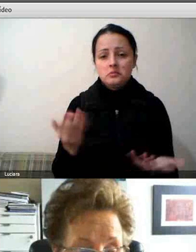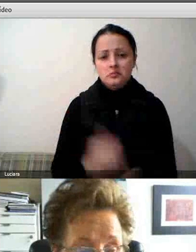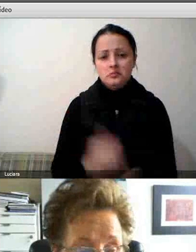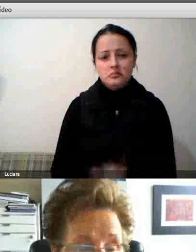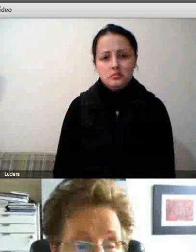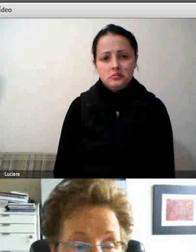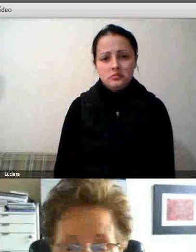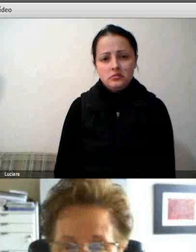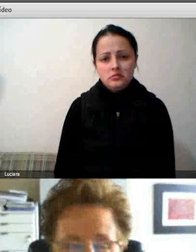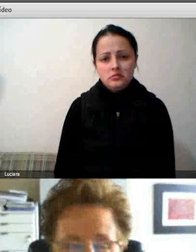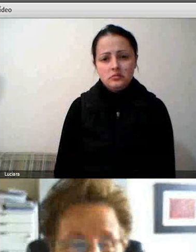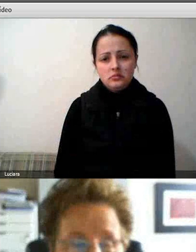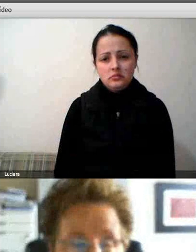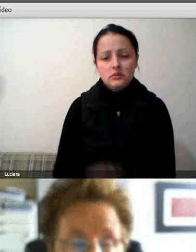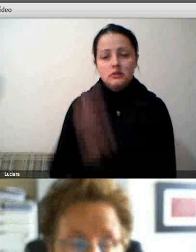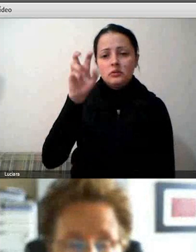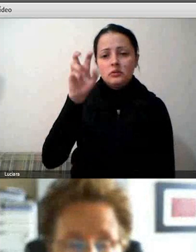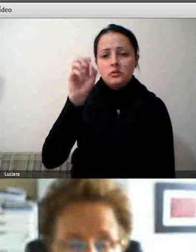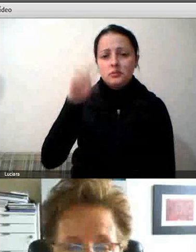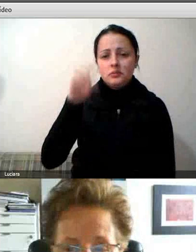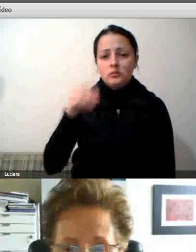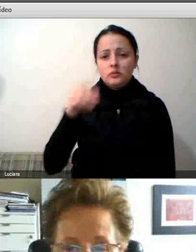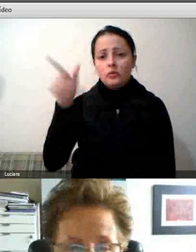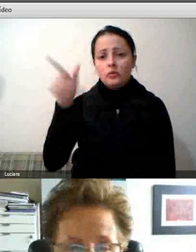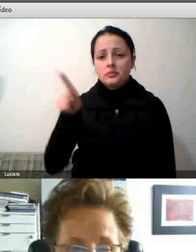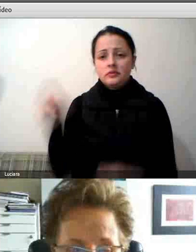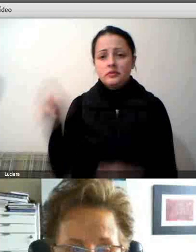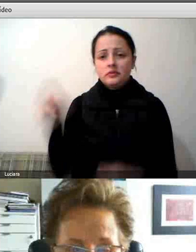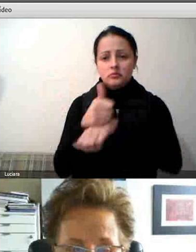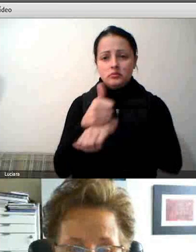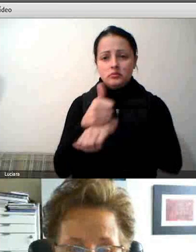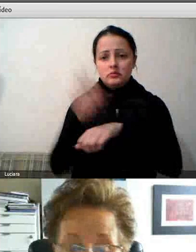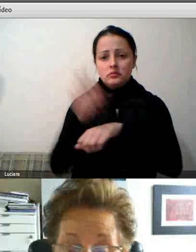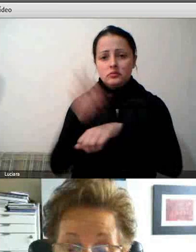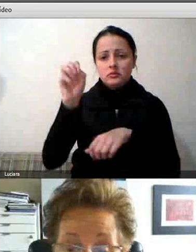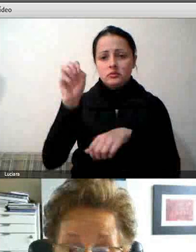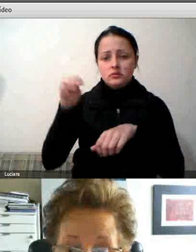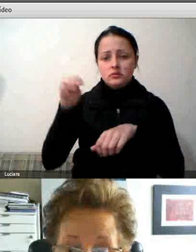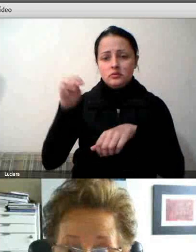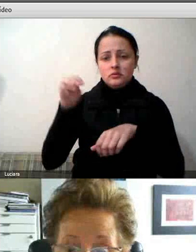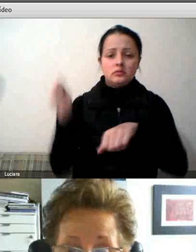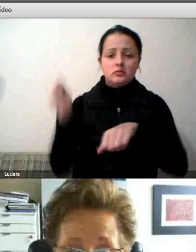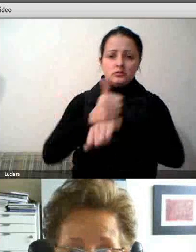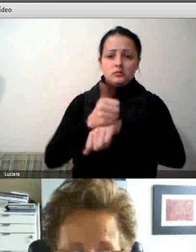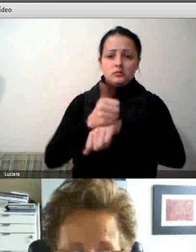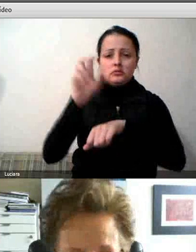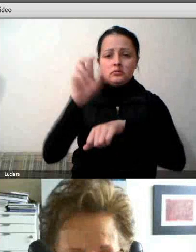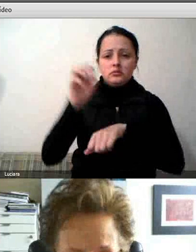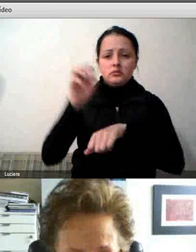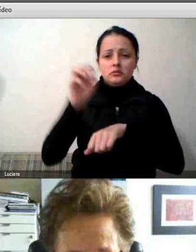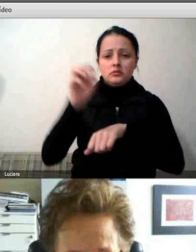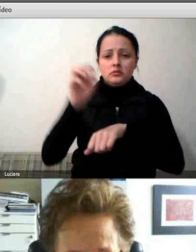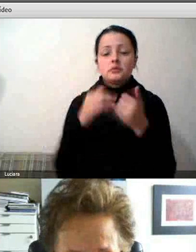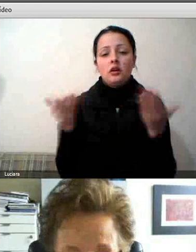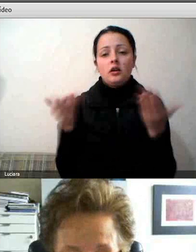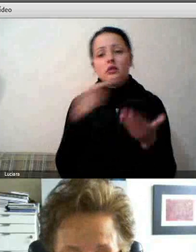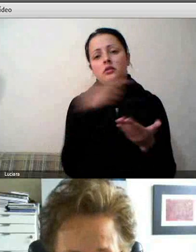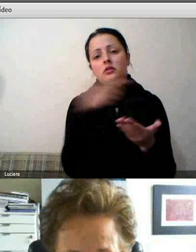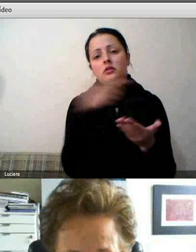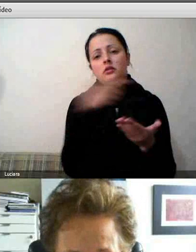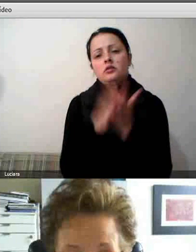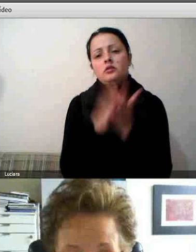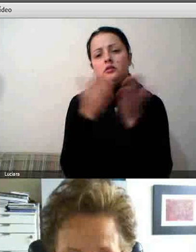cinco minutos. Já estou terminando. Então, nós temos que mudar a escola. Primeiro, como é que a gente condiciona que para